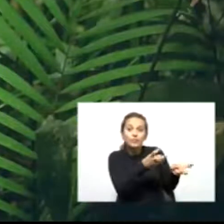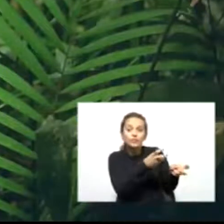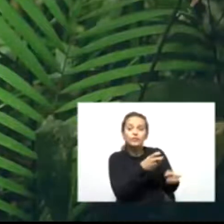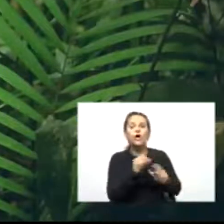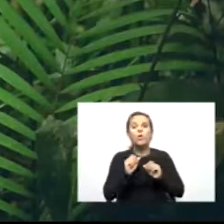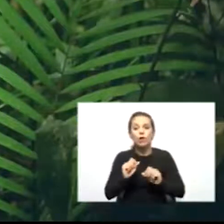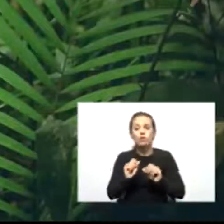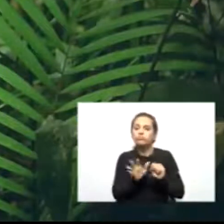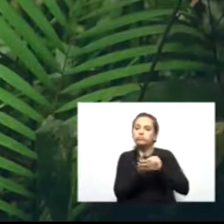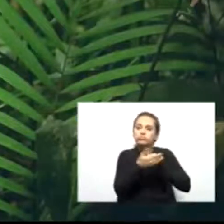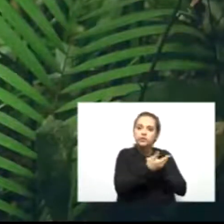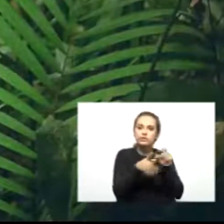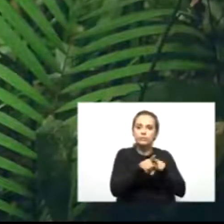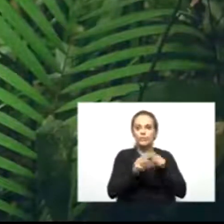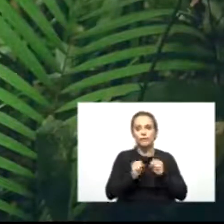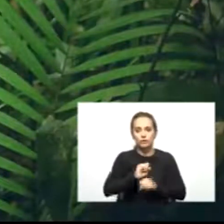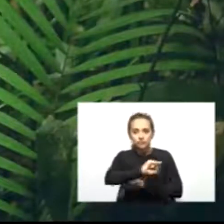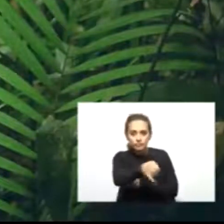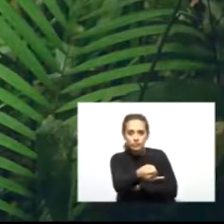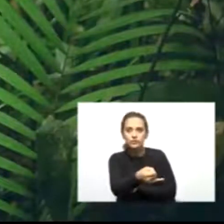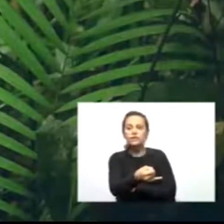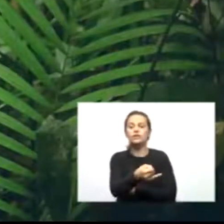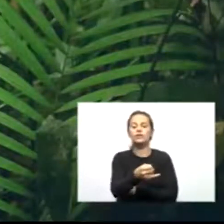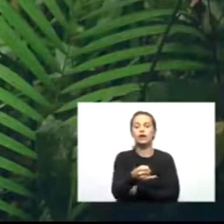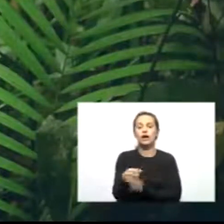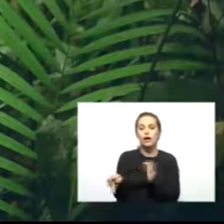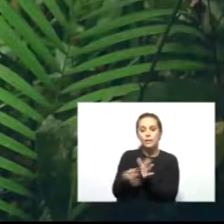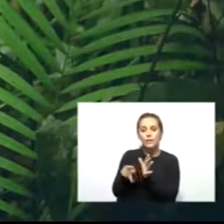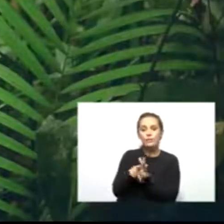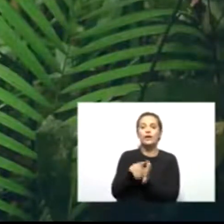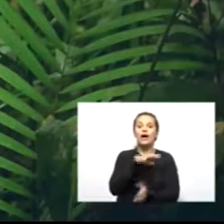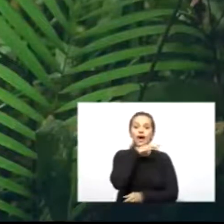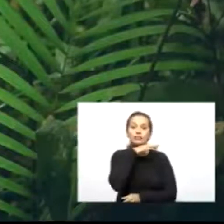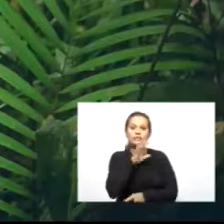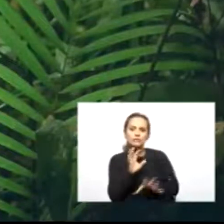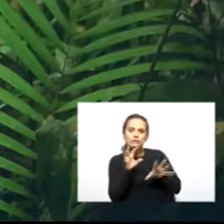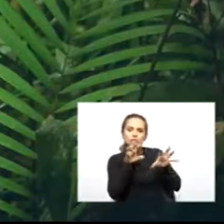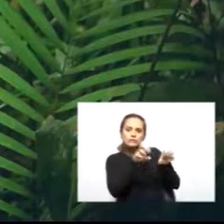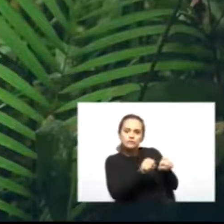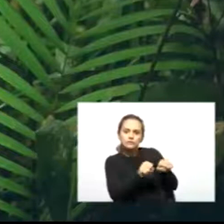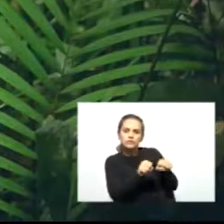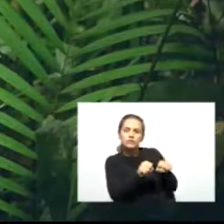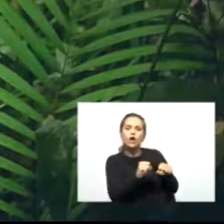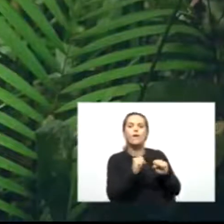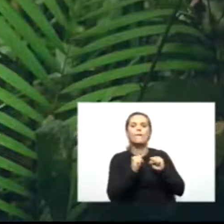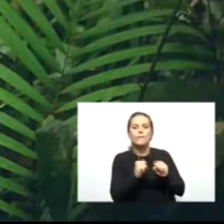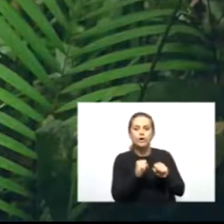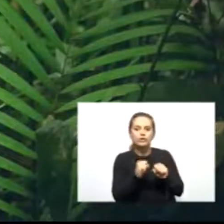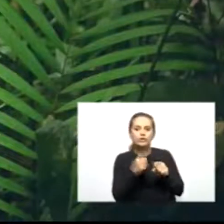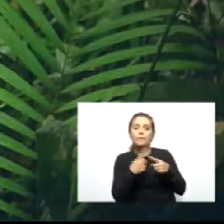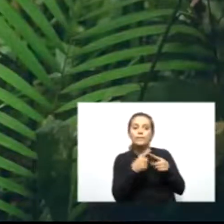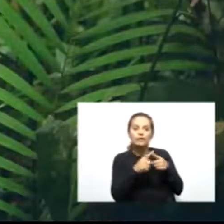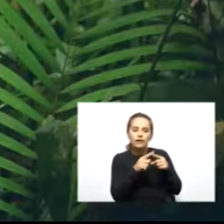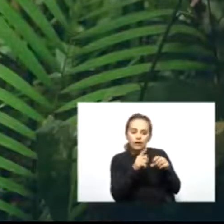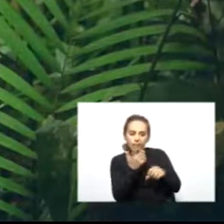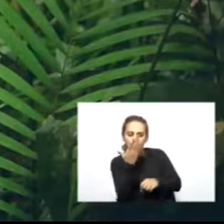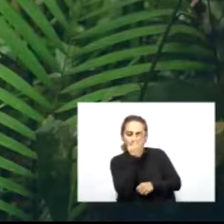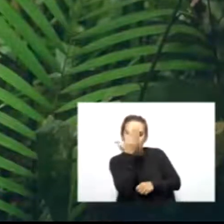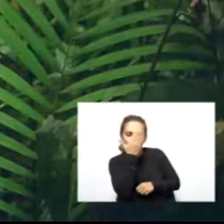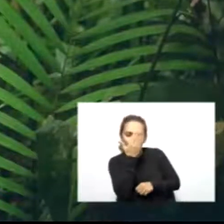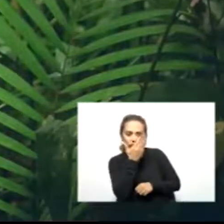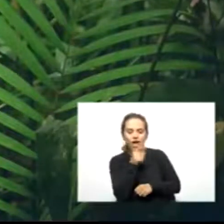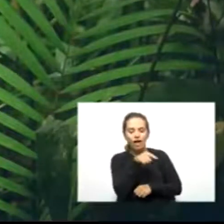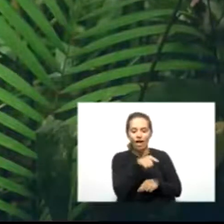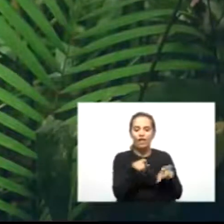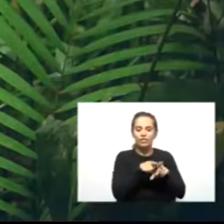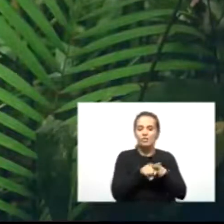A camuflagem pode ser proveitosa tanto para o predador, que pode atacar a sua presa sem que ela o veja, quanto para a presa, que